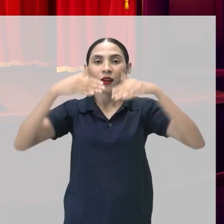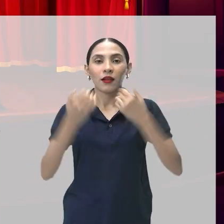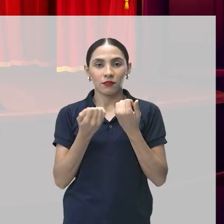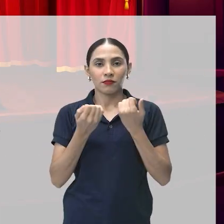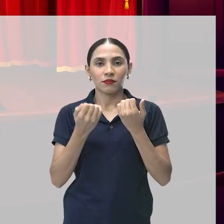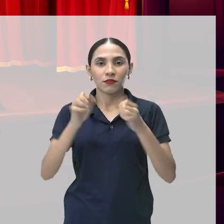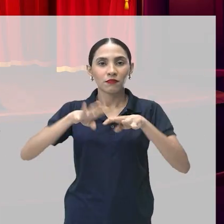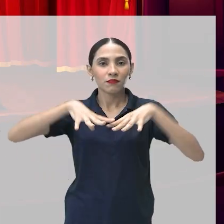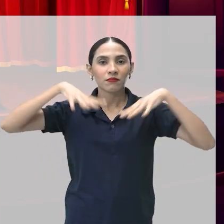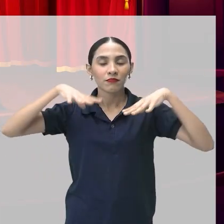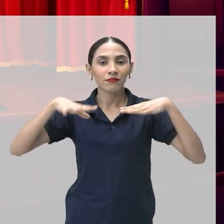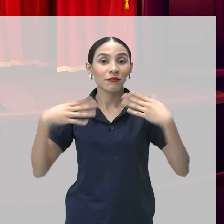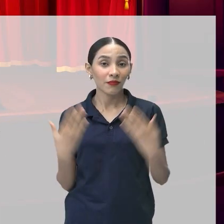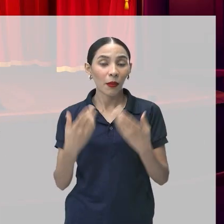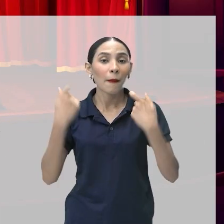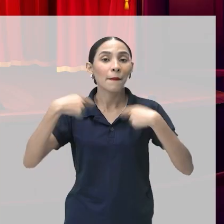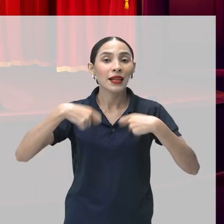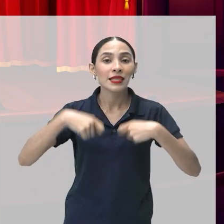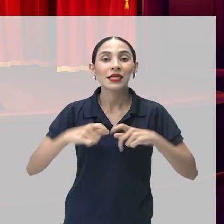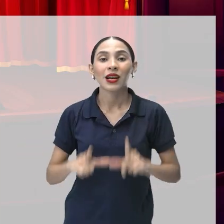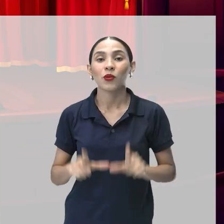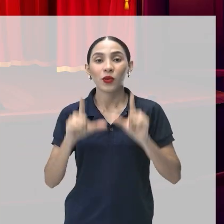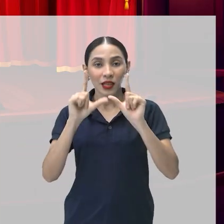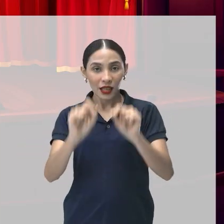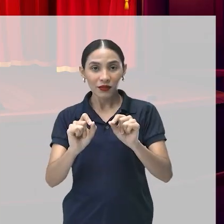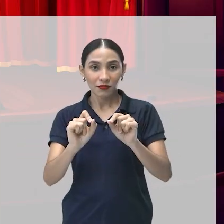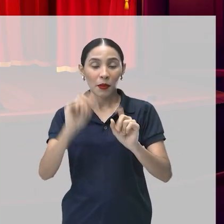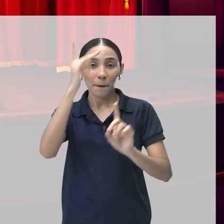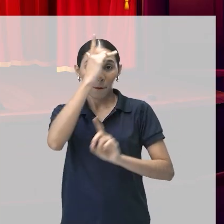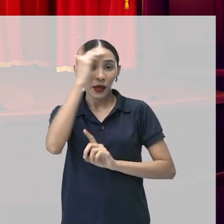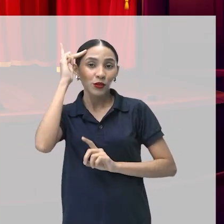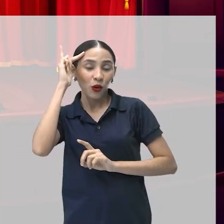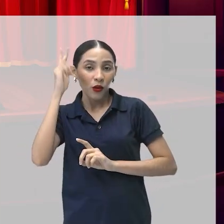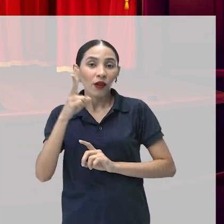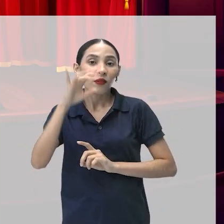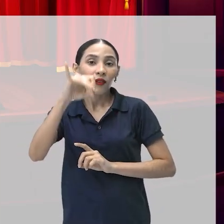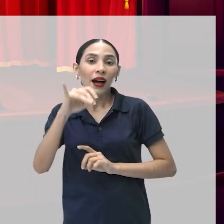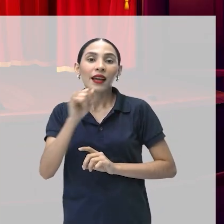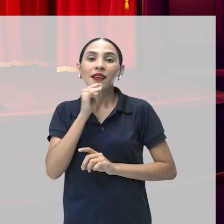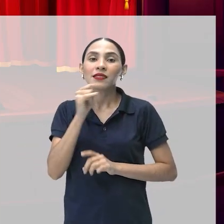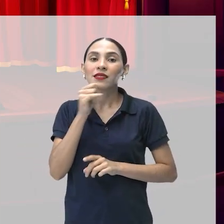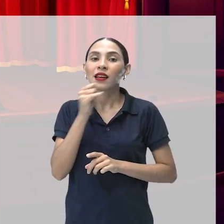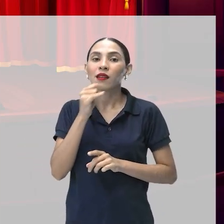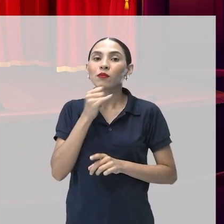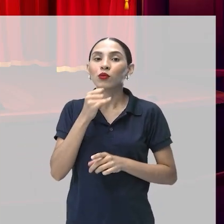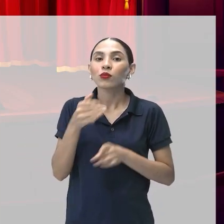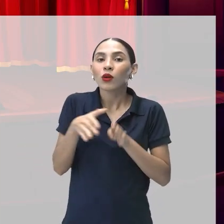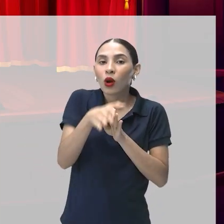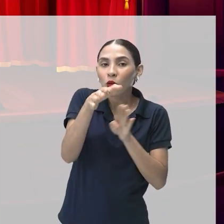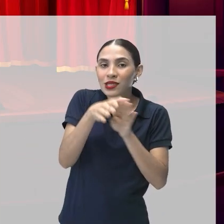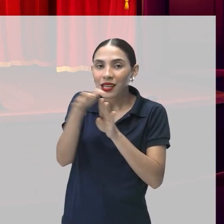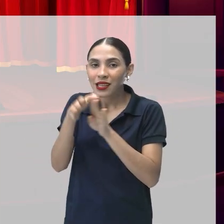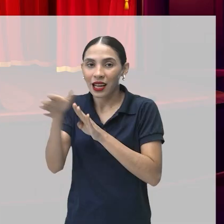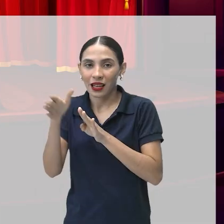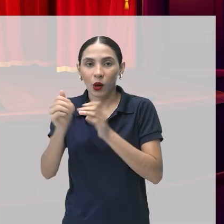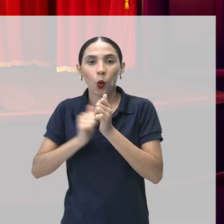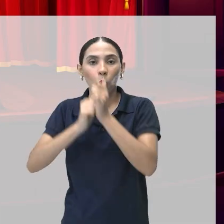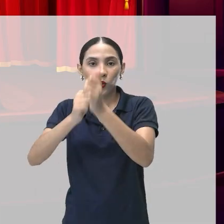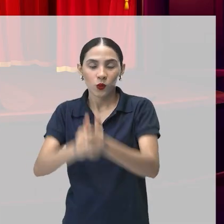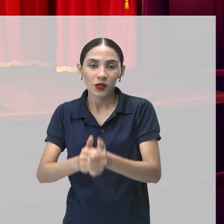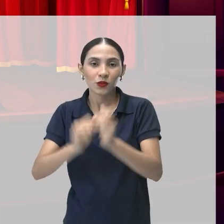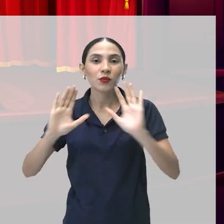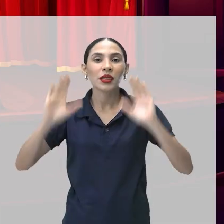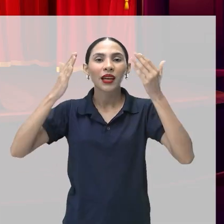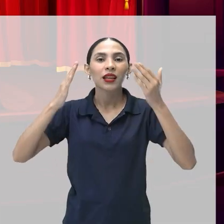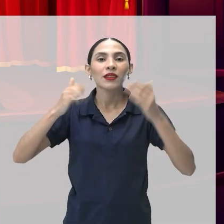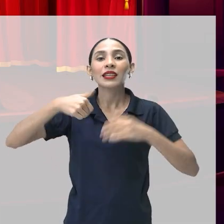espetáculo. E para isso nós precisamos de quê? De alguém que vai dirigir, que vai conduzir esse espetáculo. E